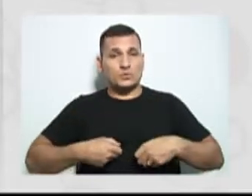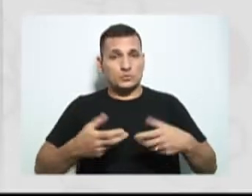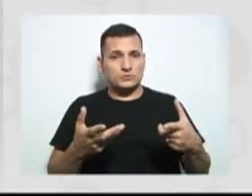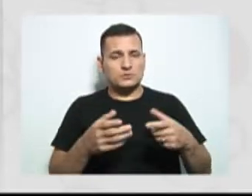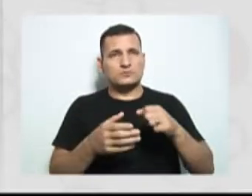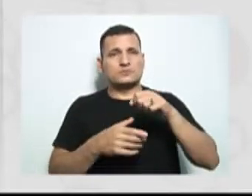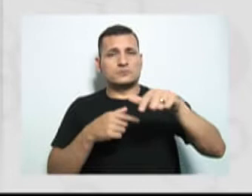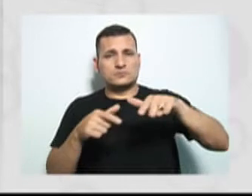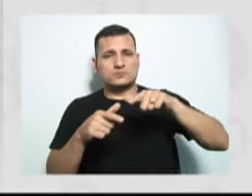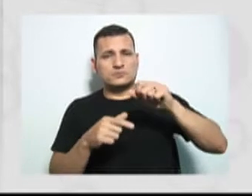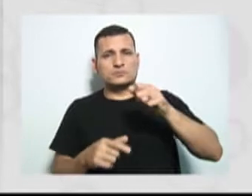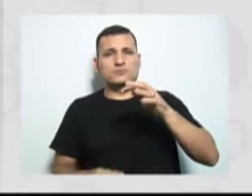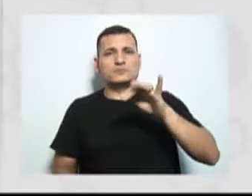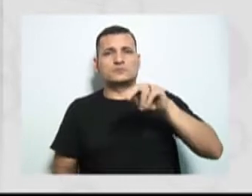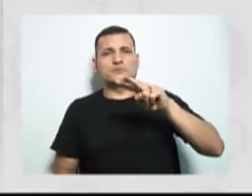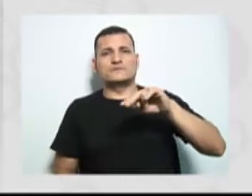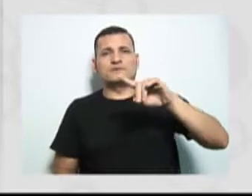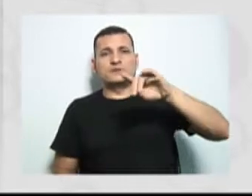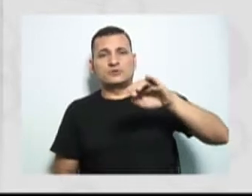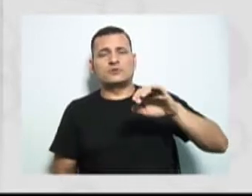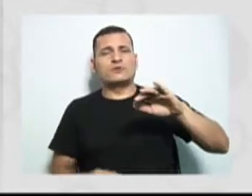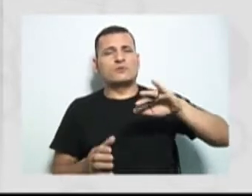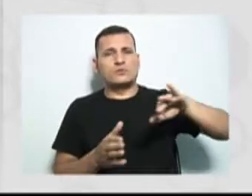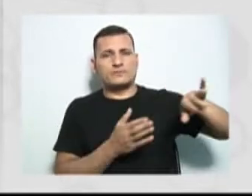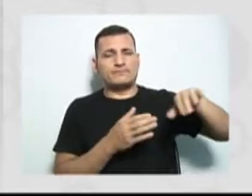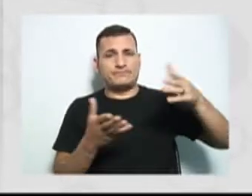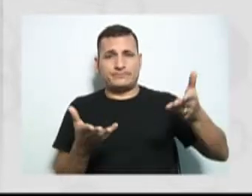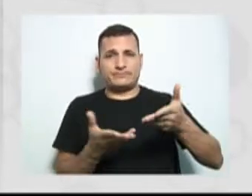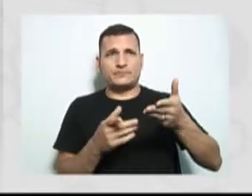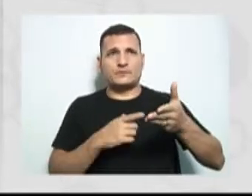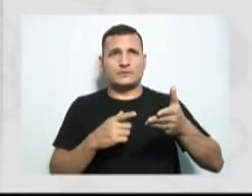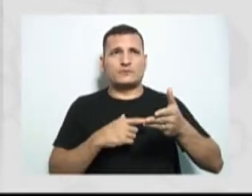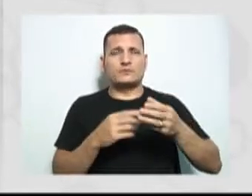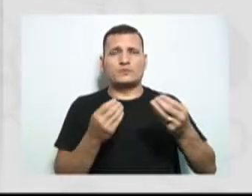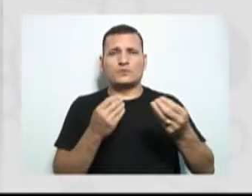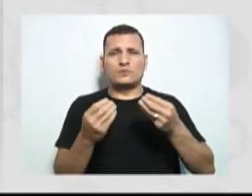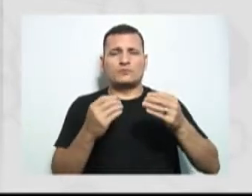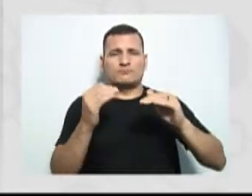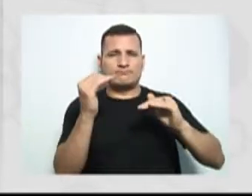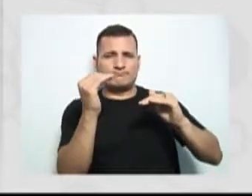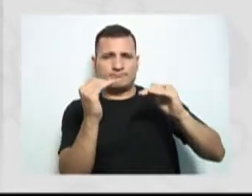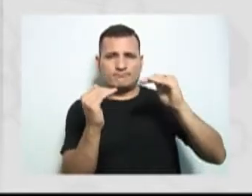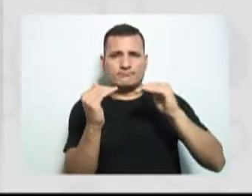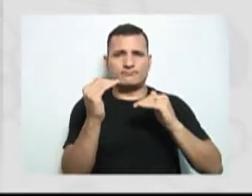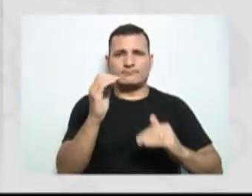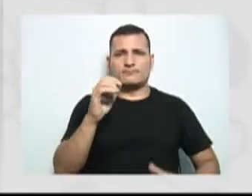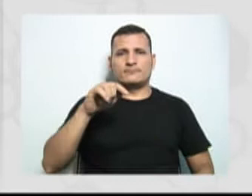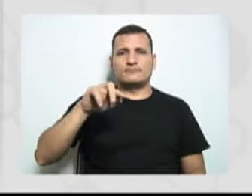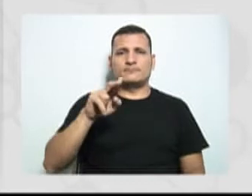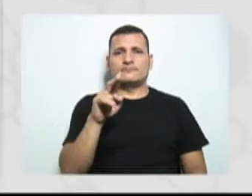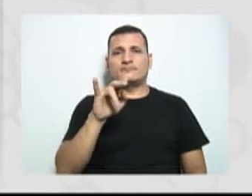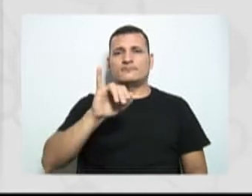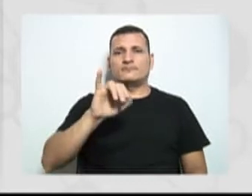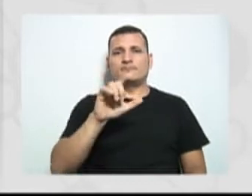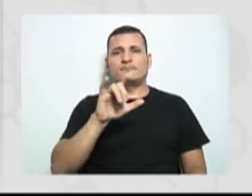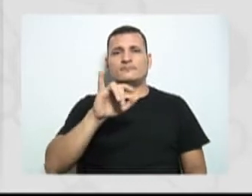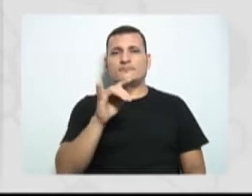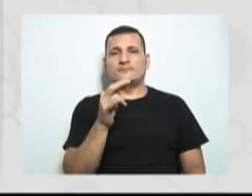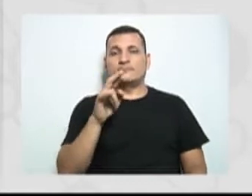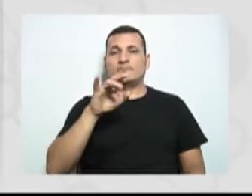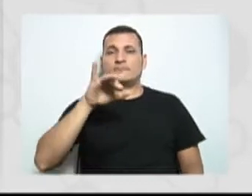atividade, nós temos agora o ponto de equilíbrio. Observem esse bonequinho. O que vocês